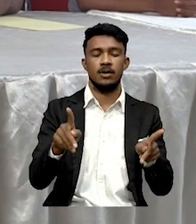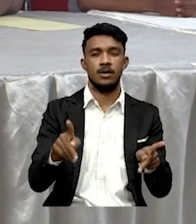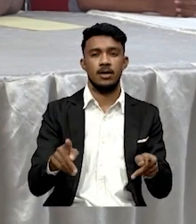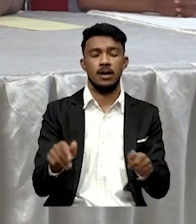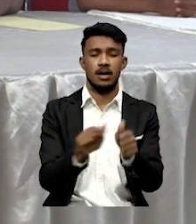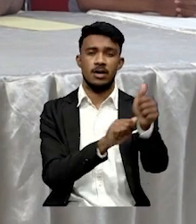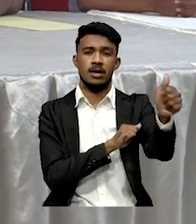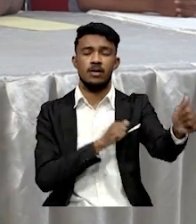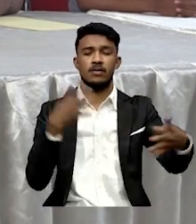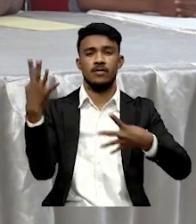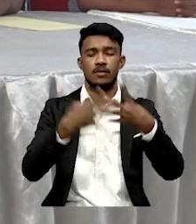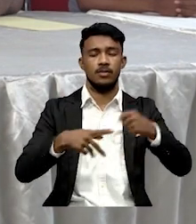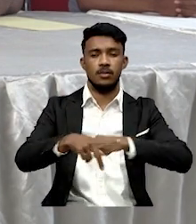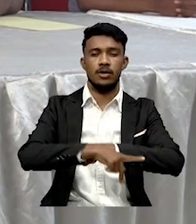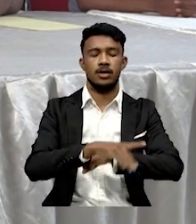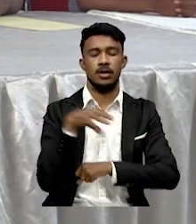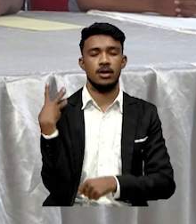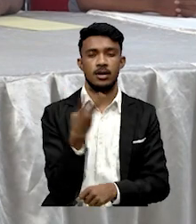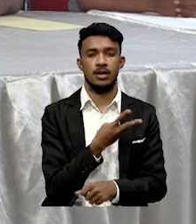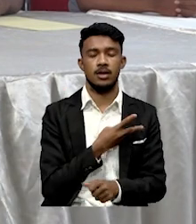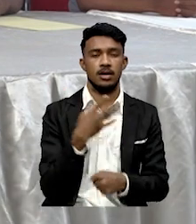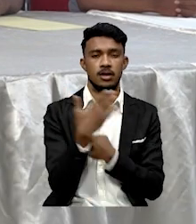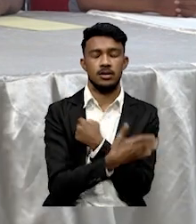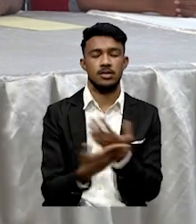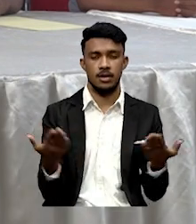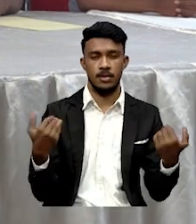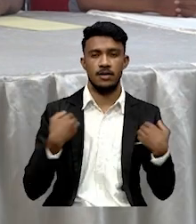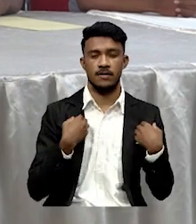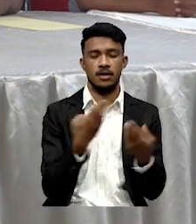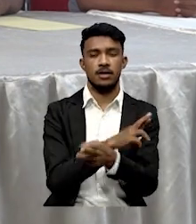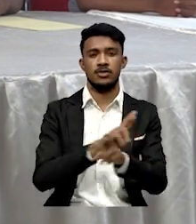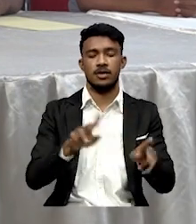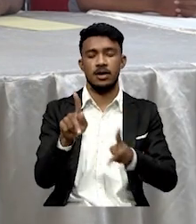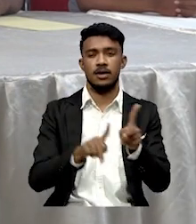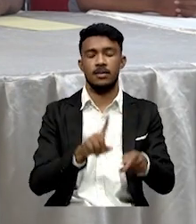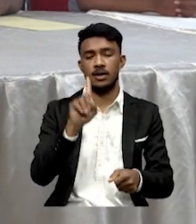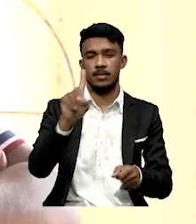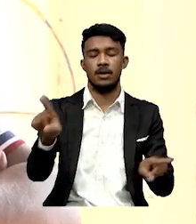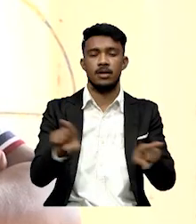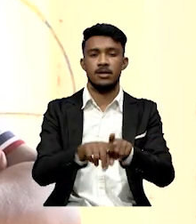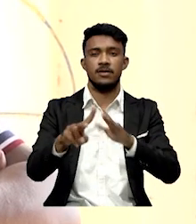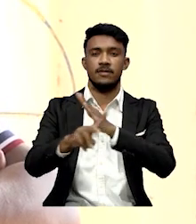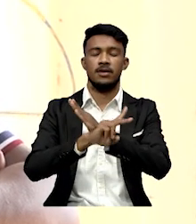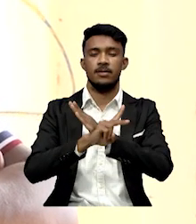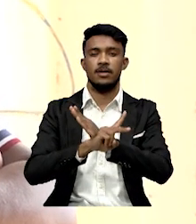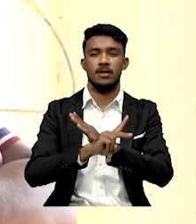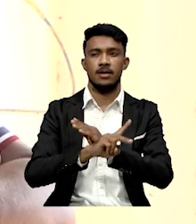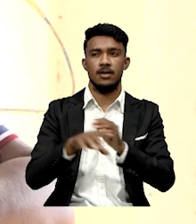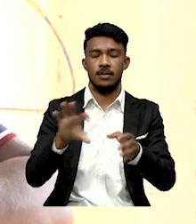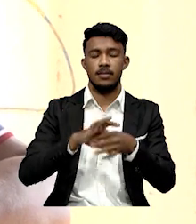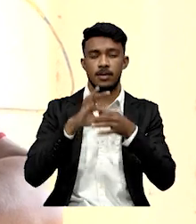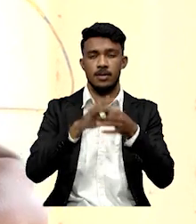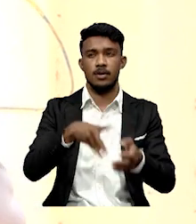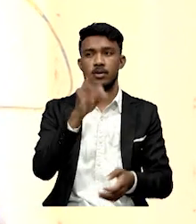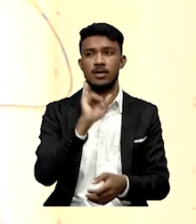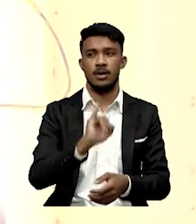crise política e tener, deve ser resulta povo da NE que sai vivo. Equipa surpresa de